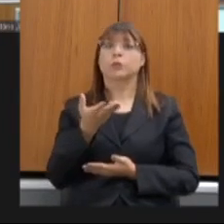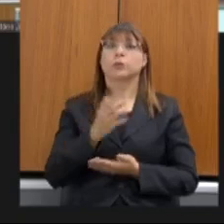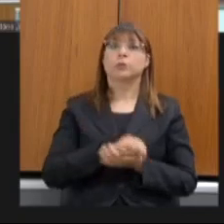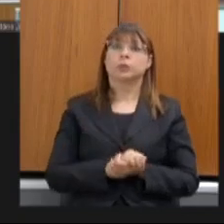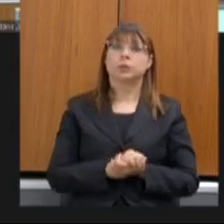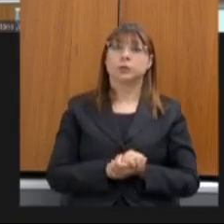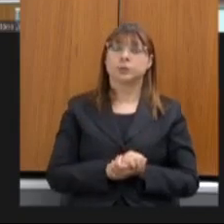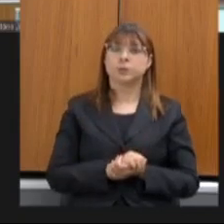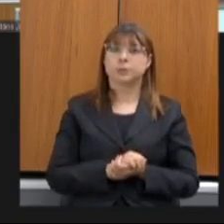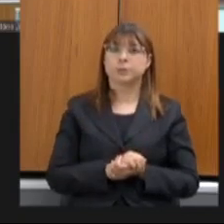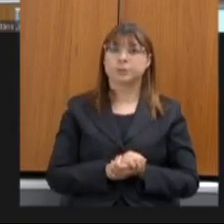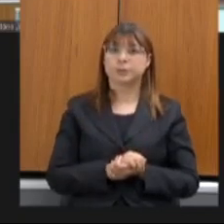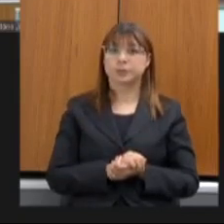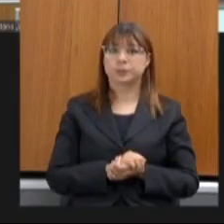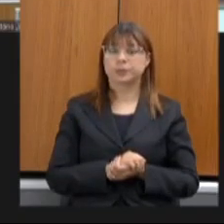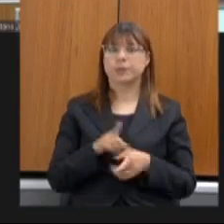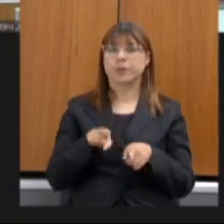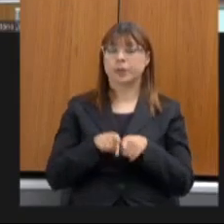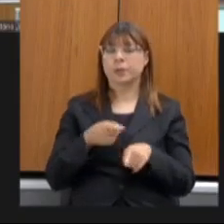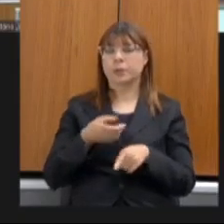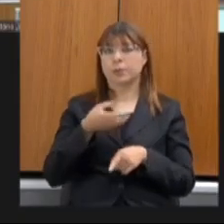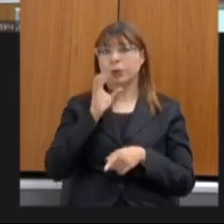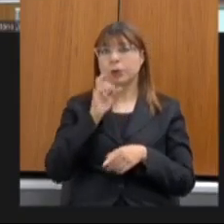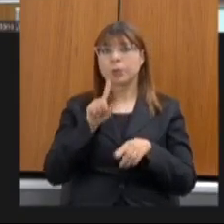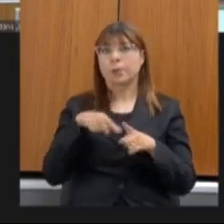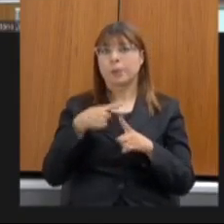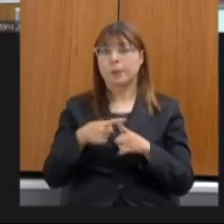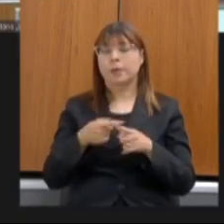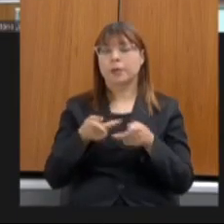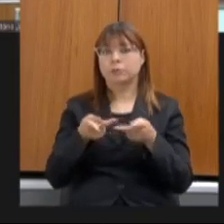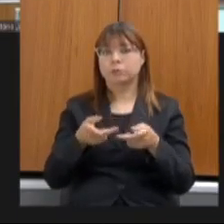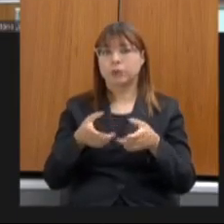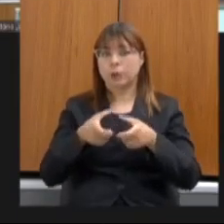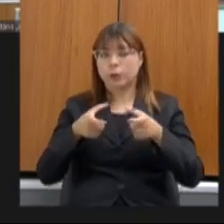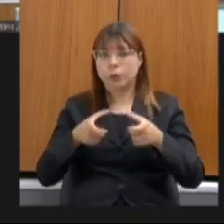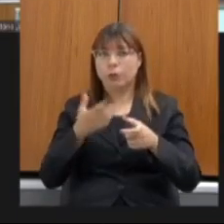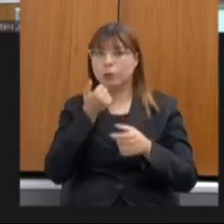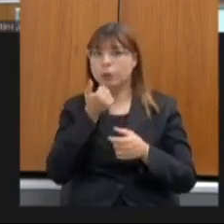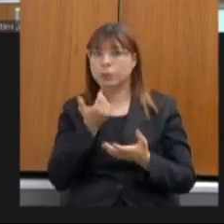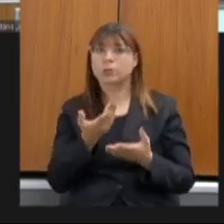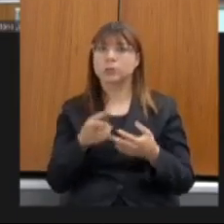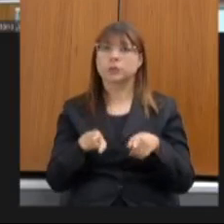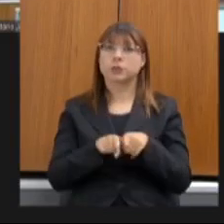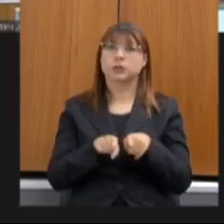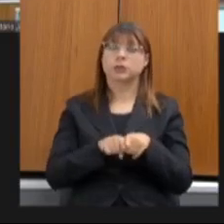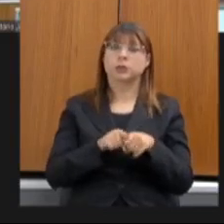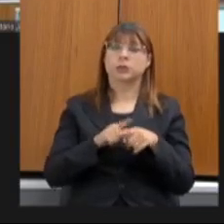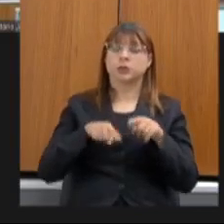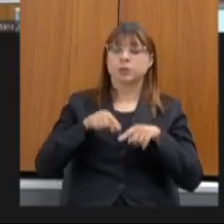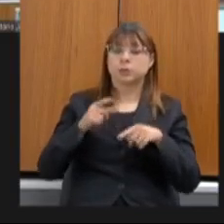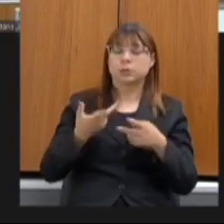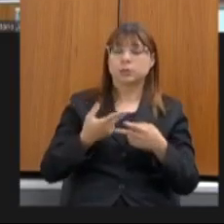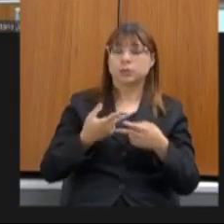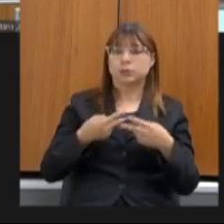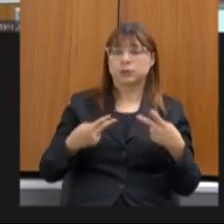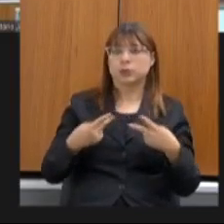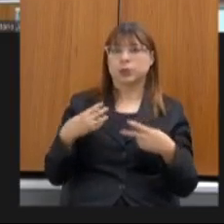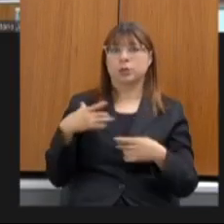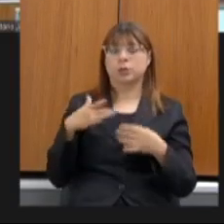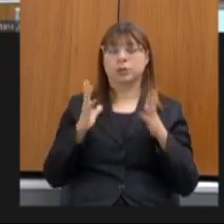todo chefe para distribuição em marmitas 6 mil kits de higiene para Pastoral da região metropolitana